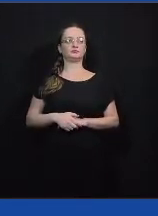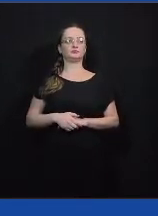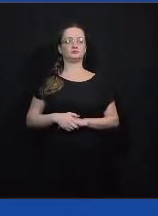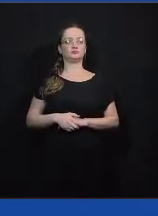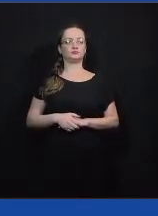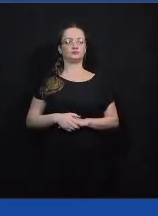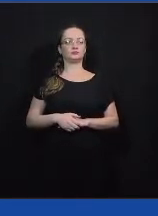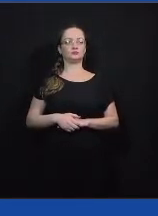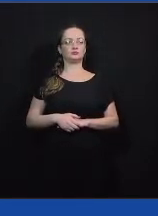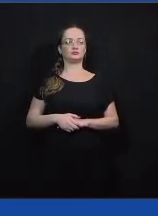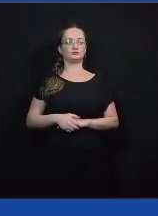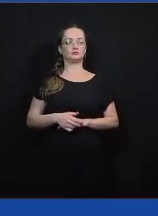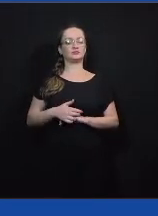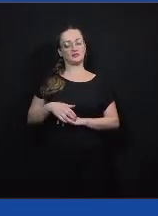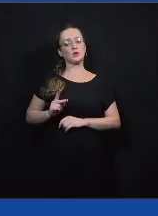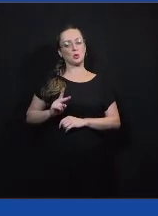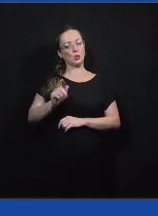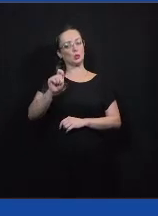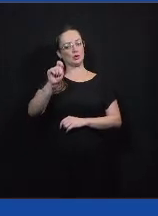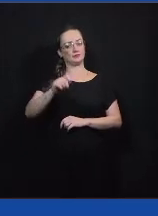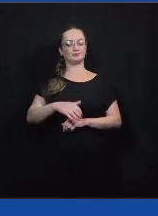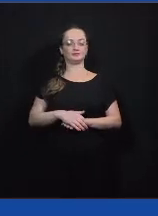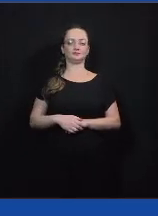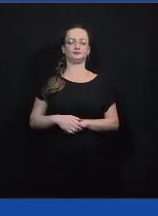Essa é a continua na